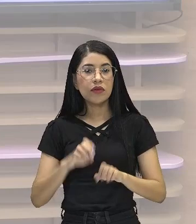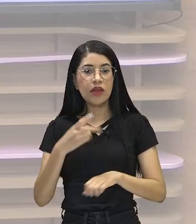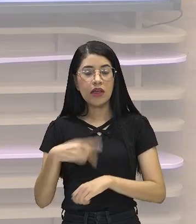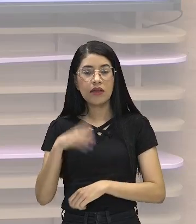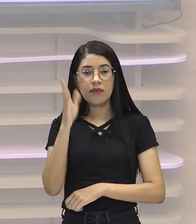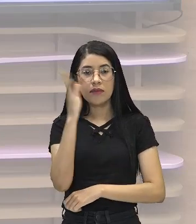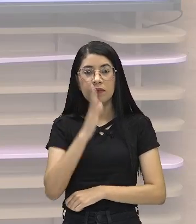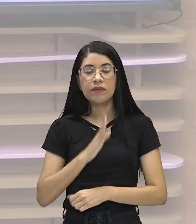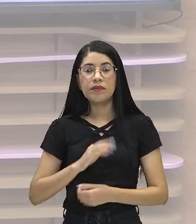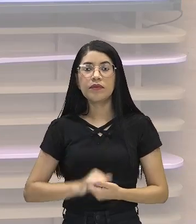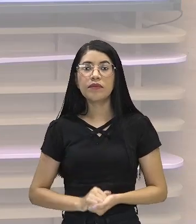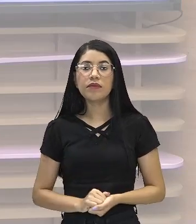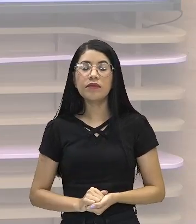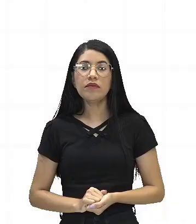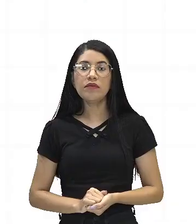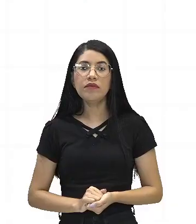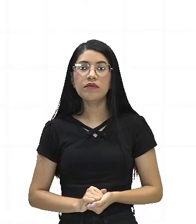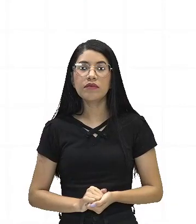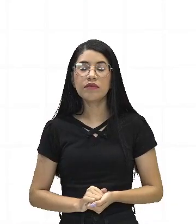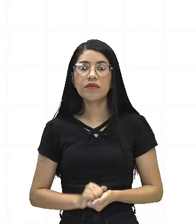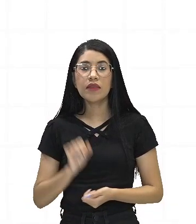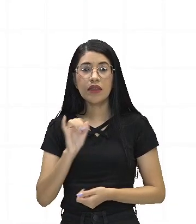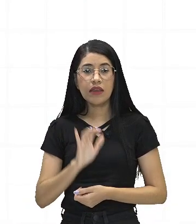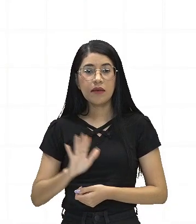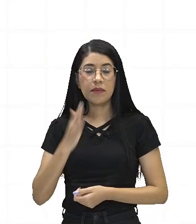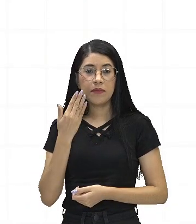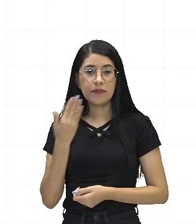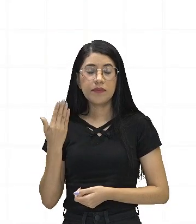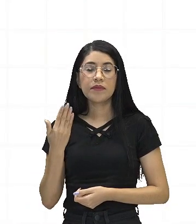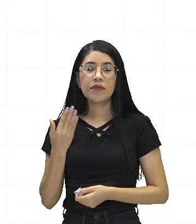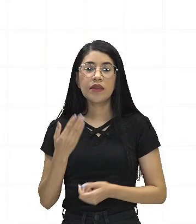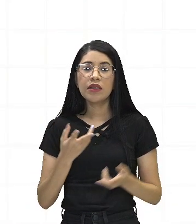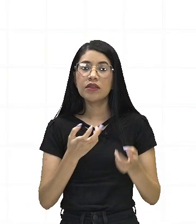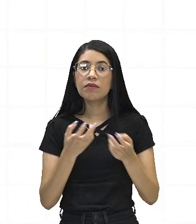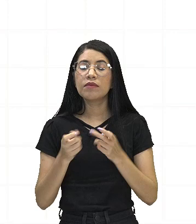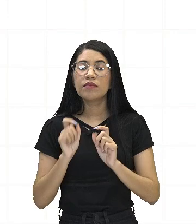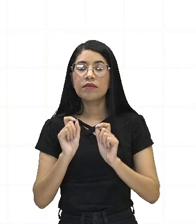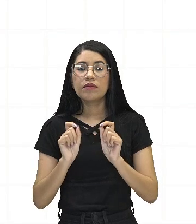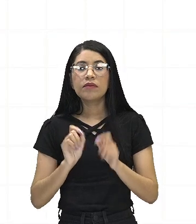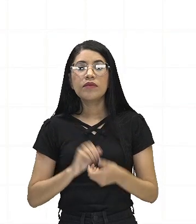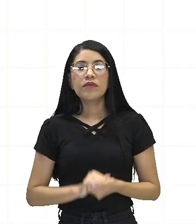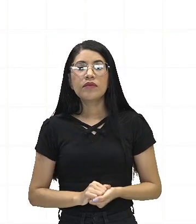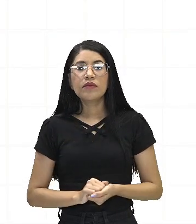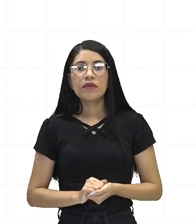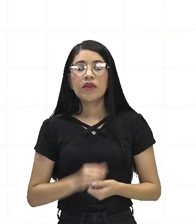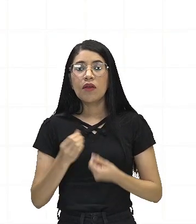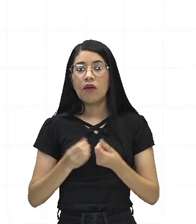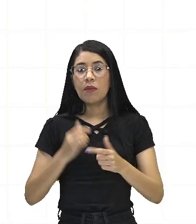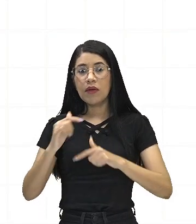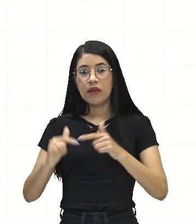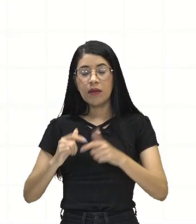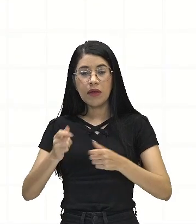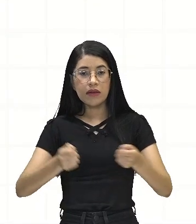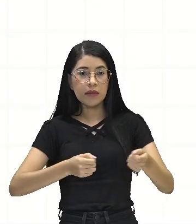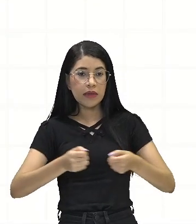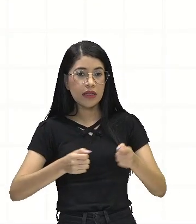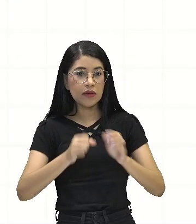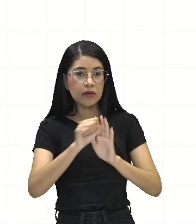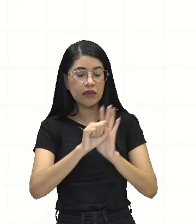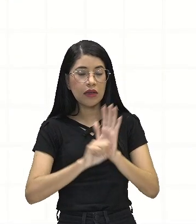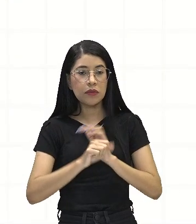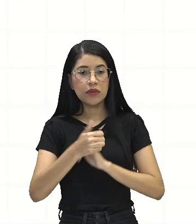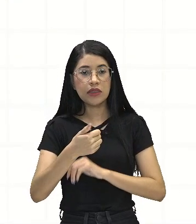a atividade também da mineração e a infraestrutura, olha, a gente observa as vias de transporte desses itens. E